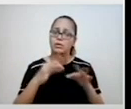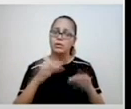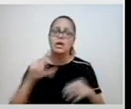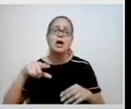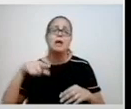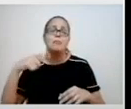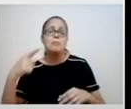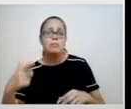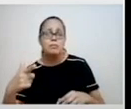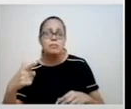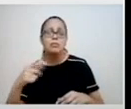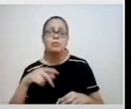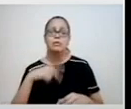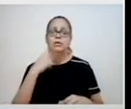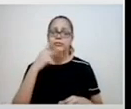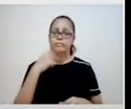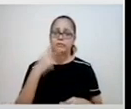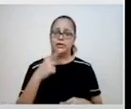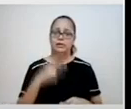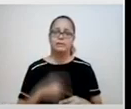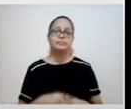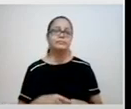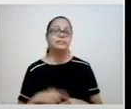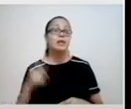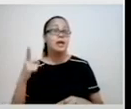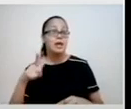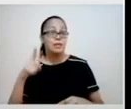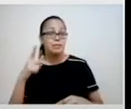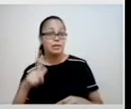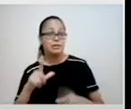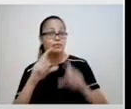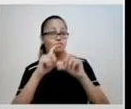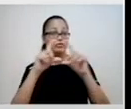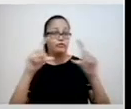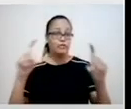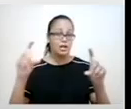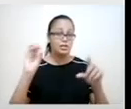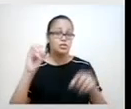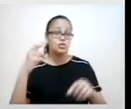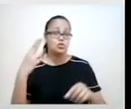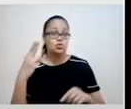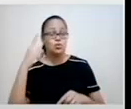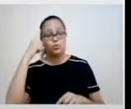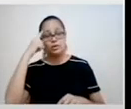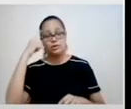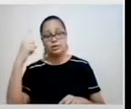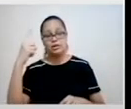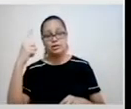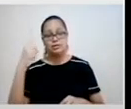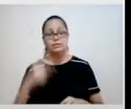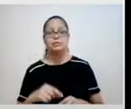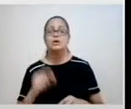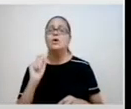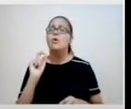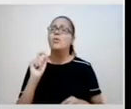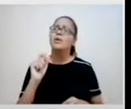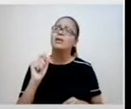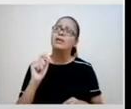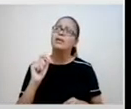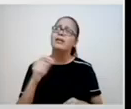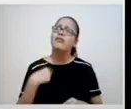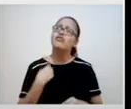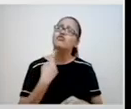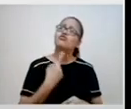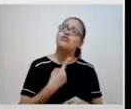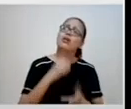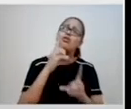fala. Repetição de frases ou ideias. Então, olha só, quando ele fala o que a gente